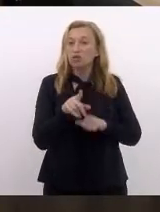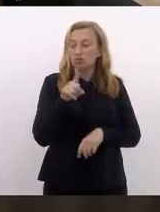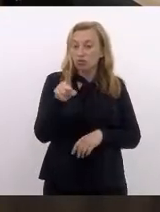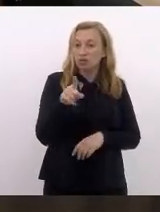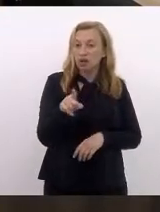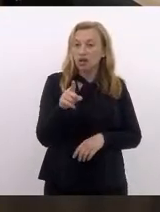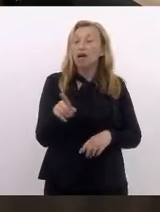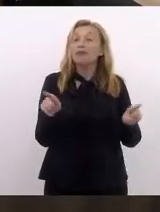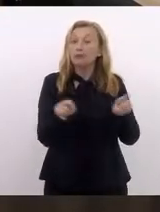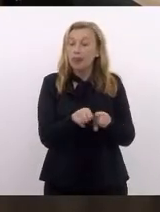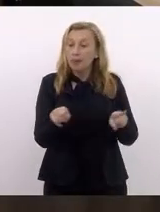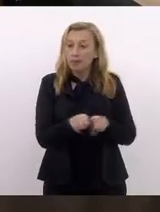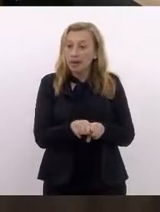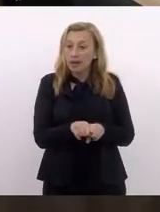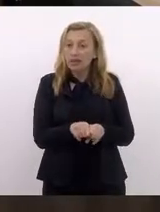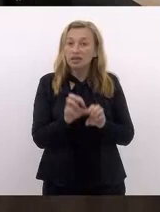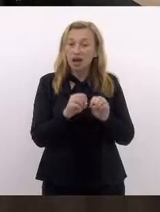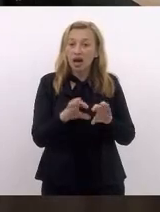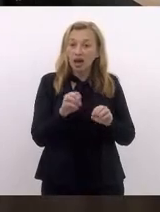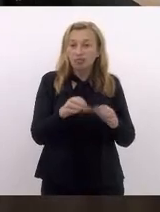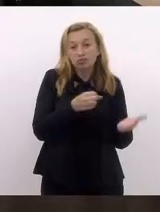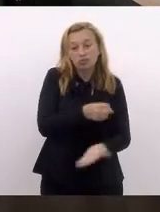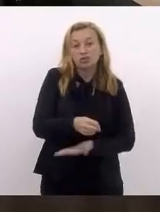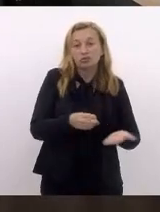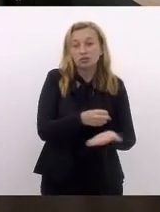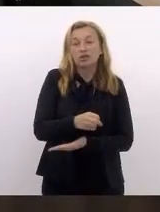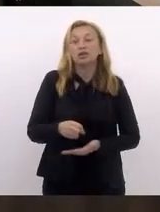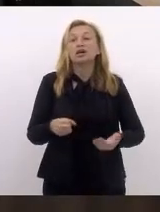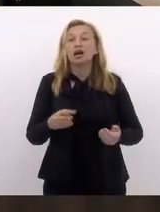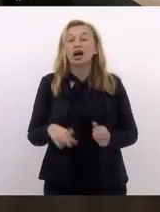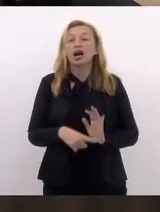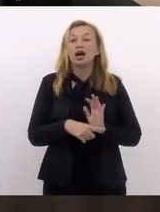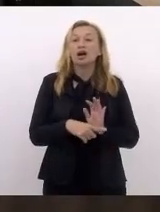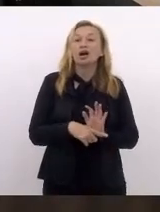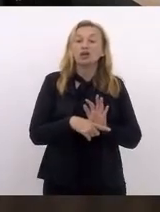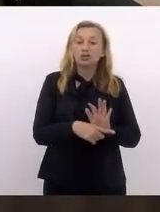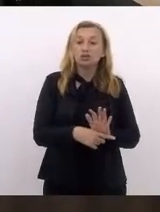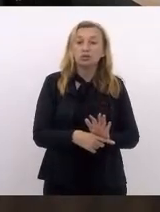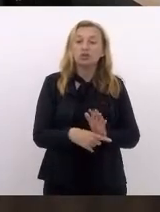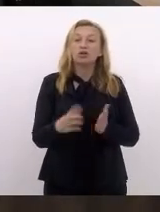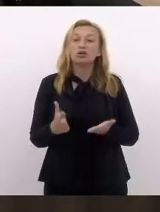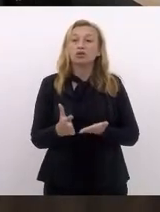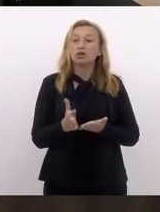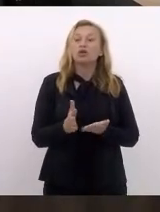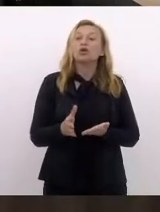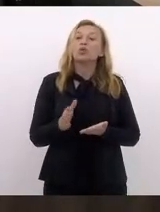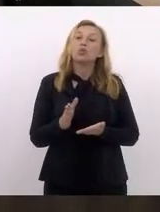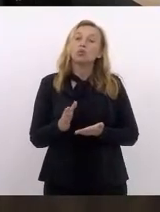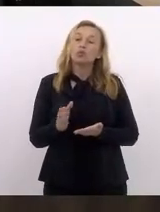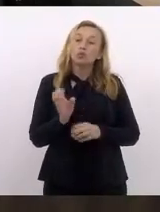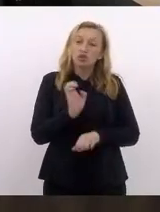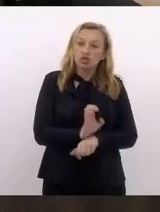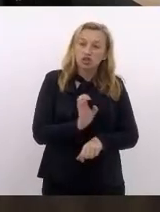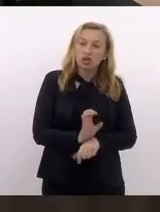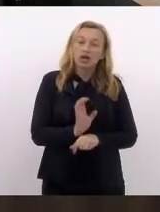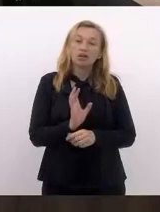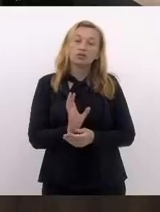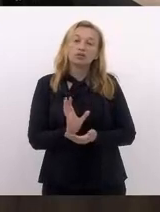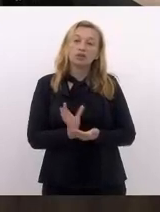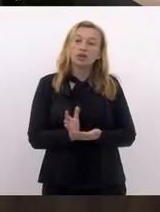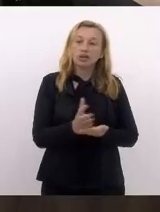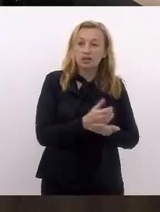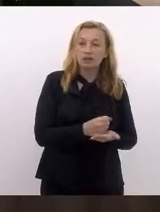é também dão aula de Educação Básica e por isso também contribui para que o estado arrecada com fundeb então é importante